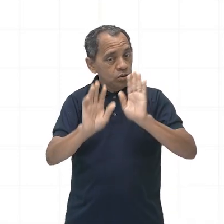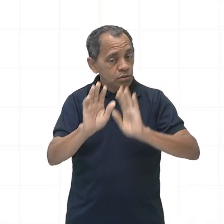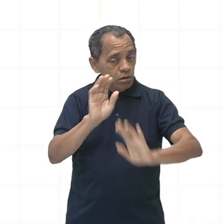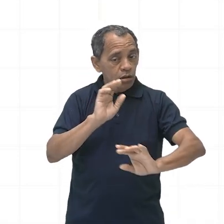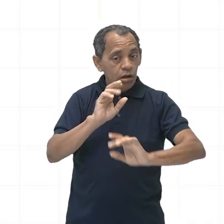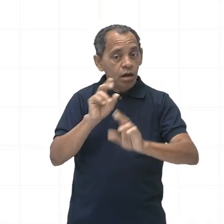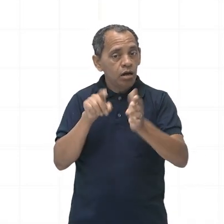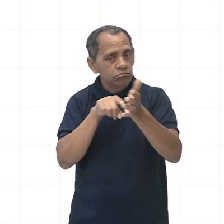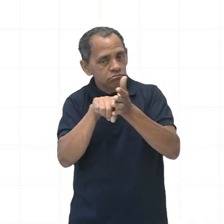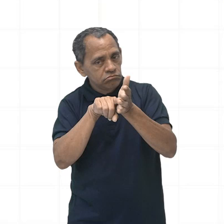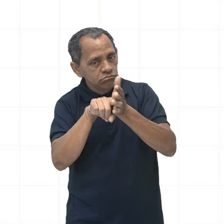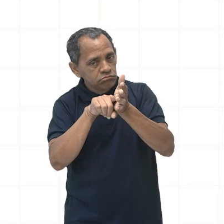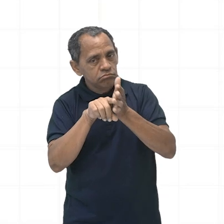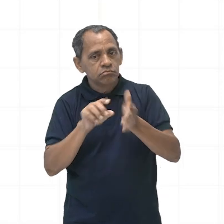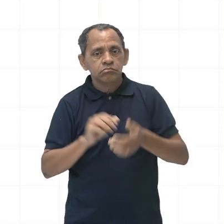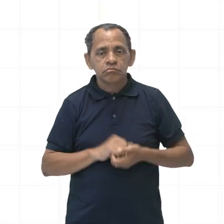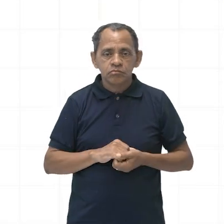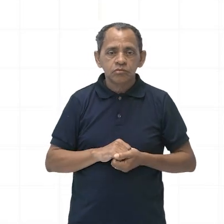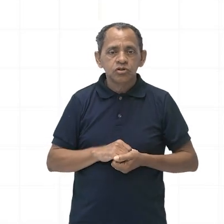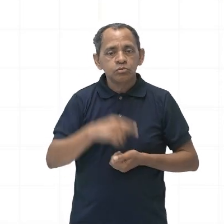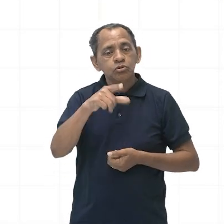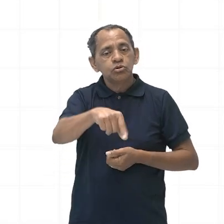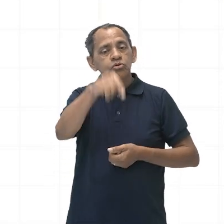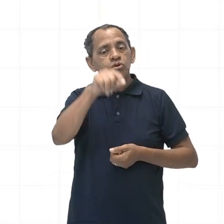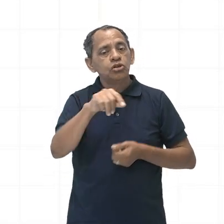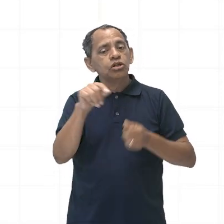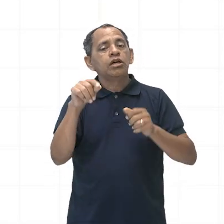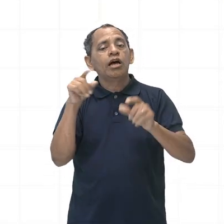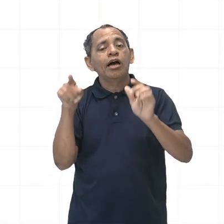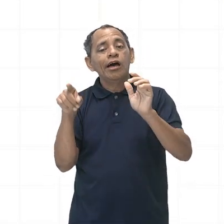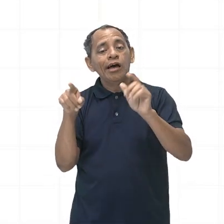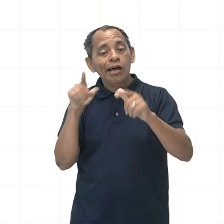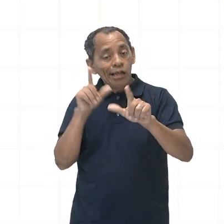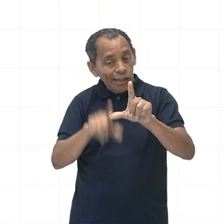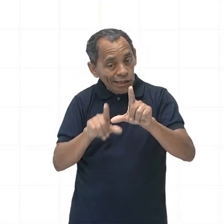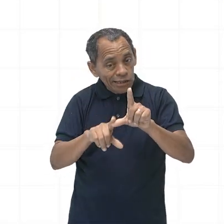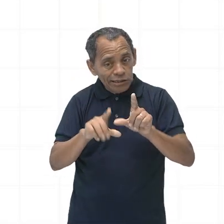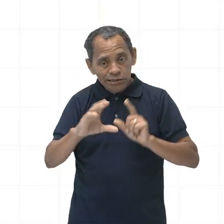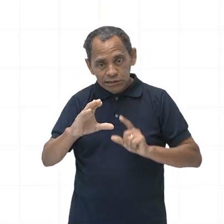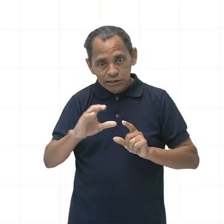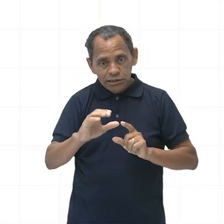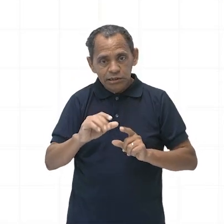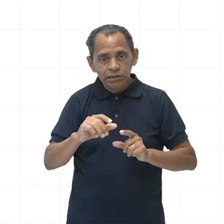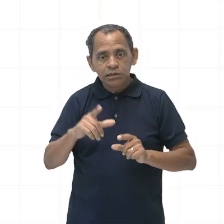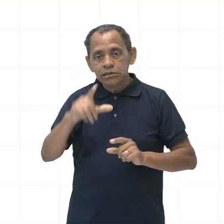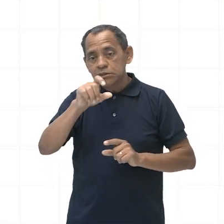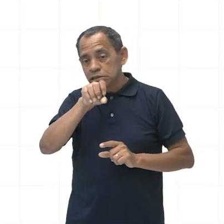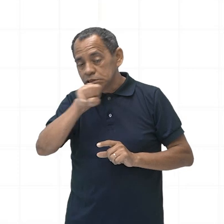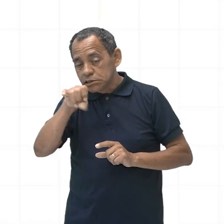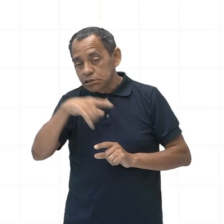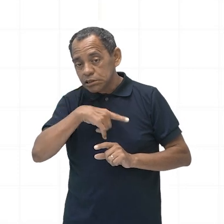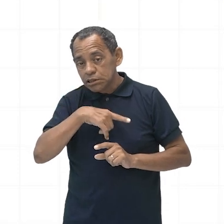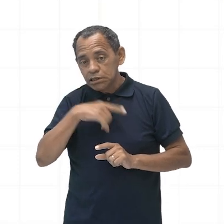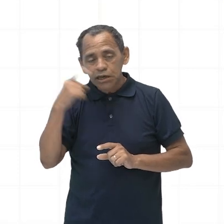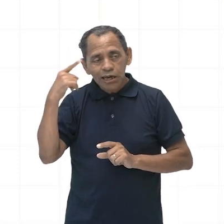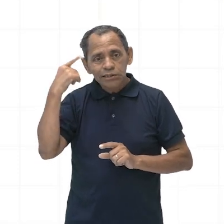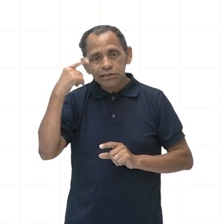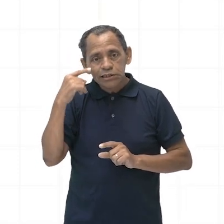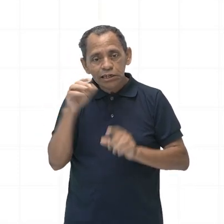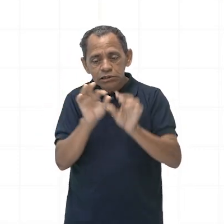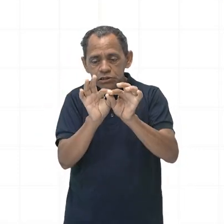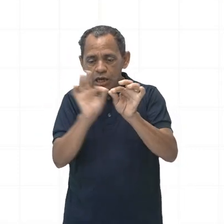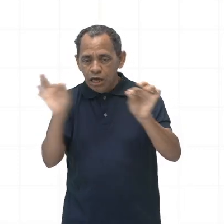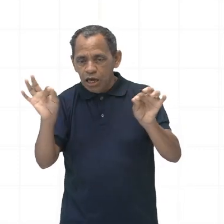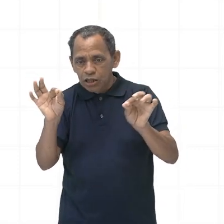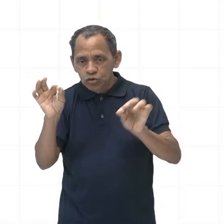você poderia marcar errado a letra C. Por quê? Se eu tiver só a ideia de reta, eu poderia pensar da